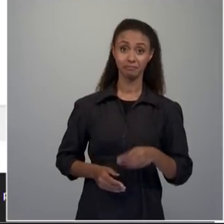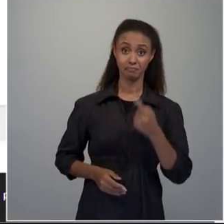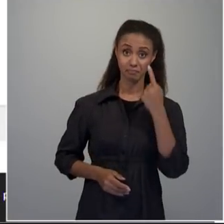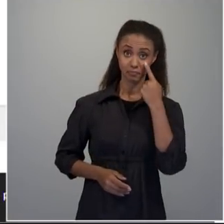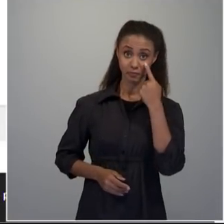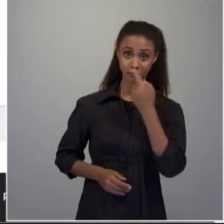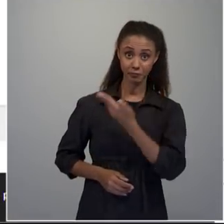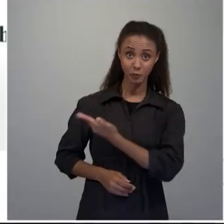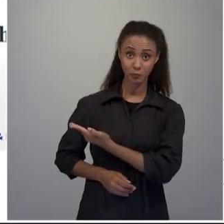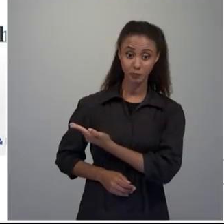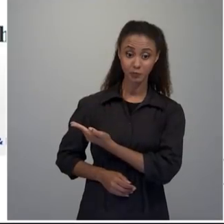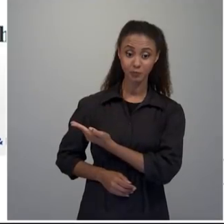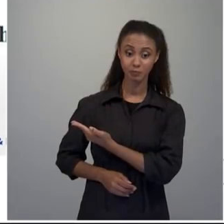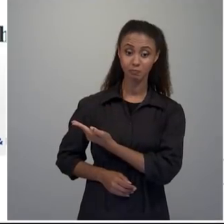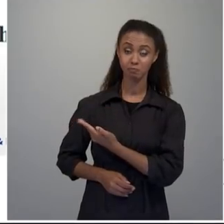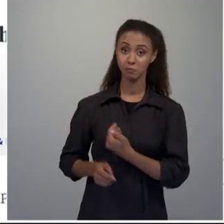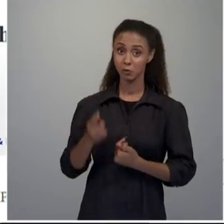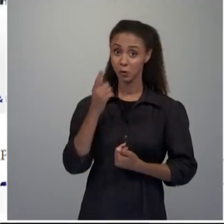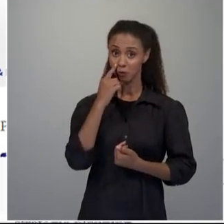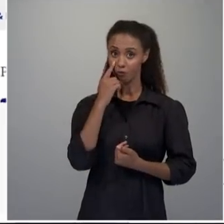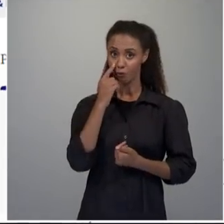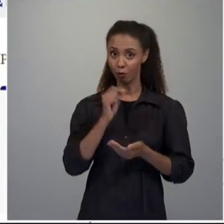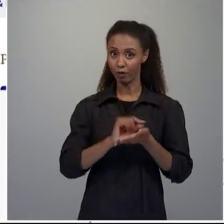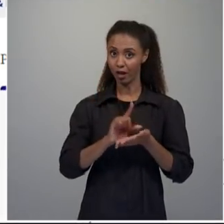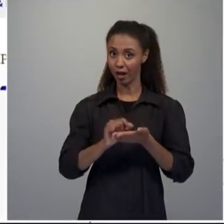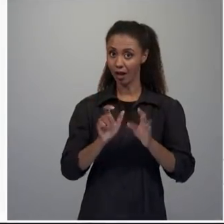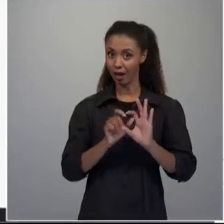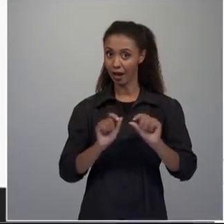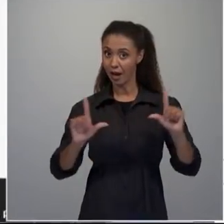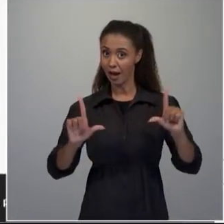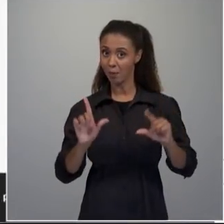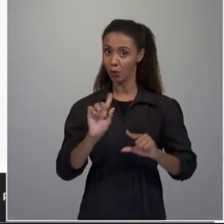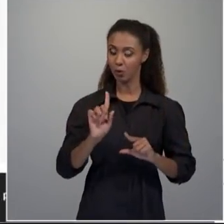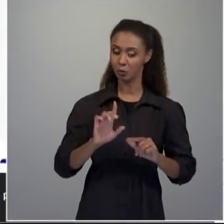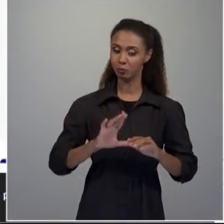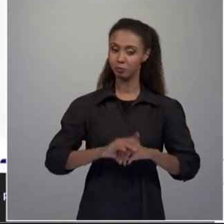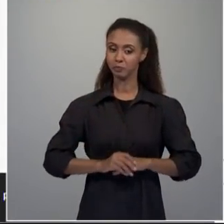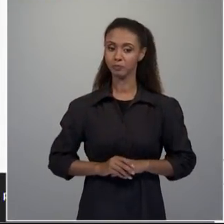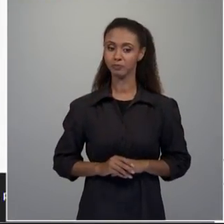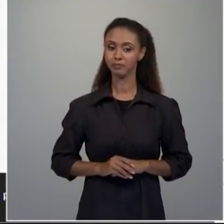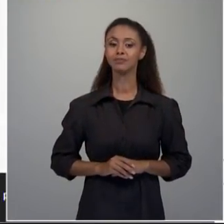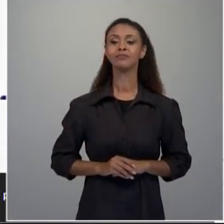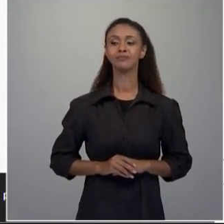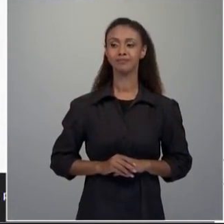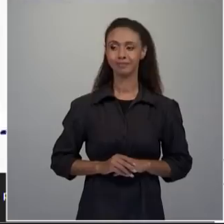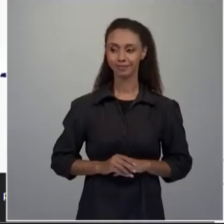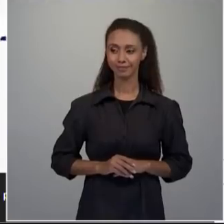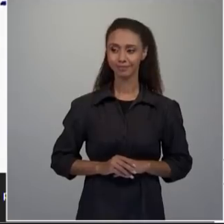ele abriu aqui vamos ele vai liberar o artigo pra gente ele abriu a bizdirect